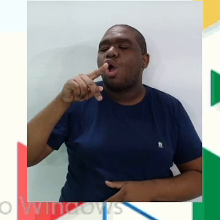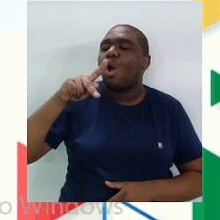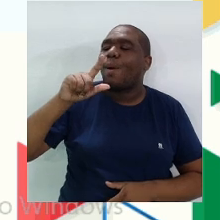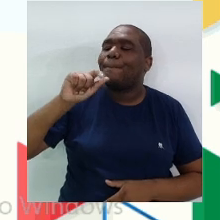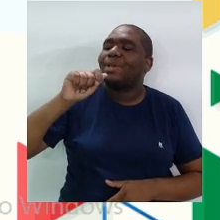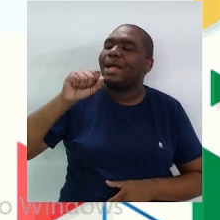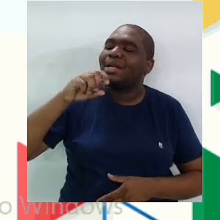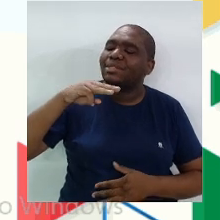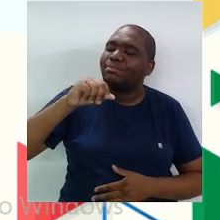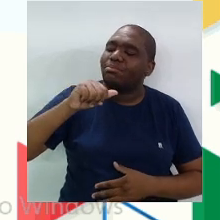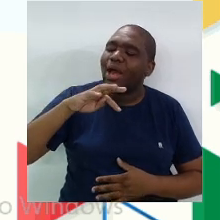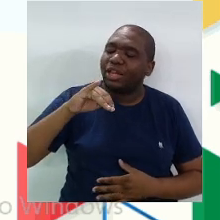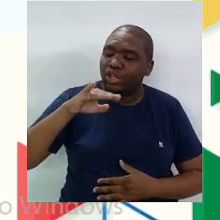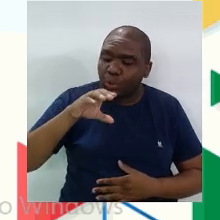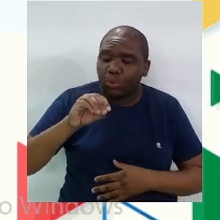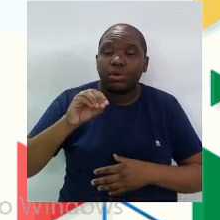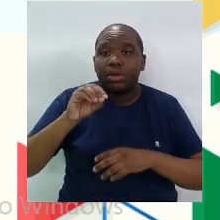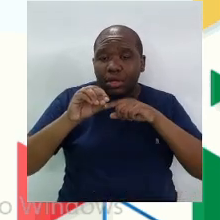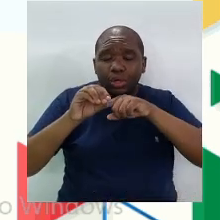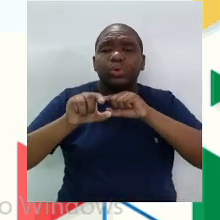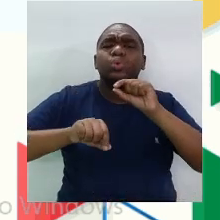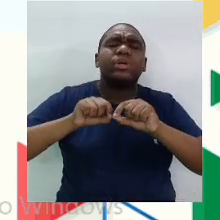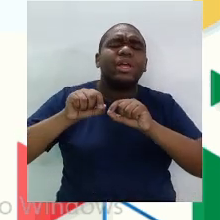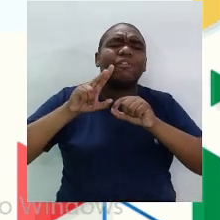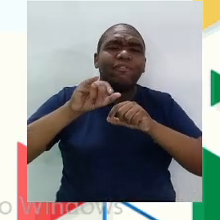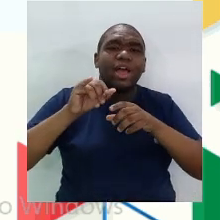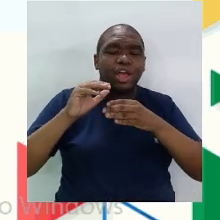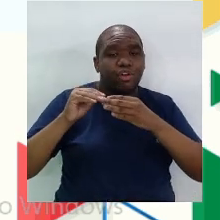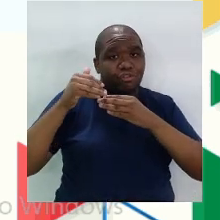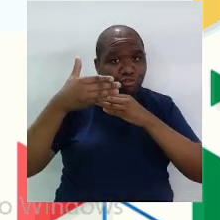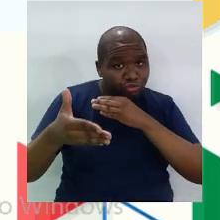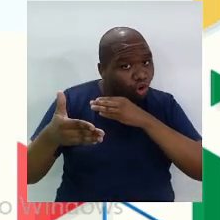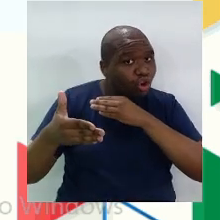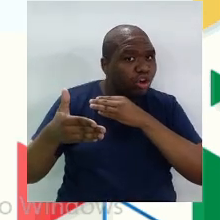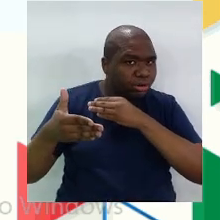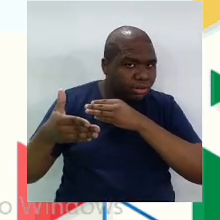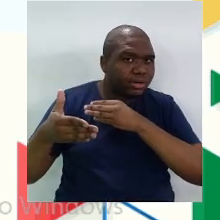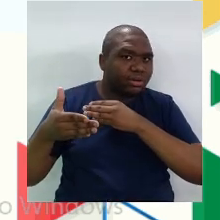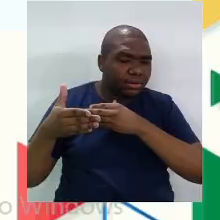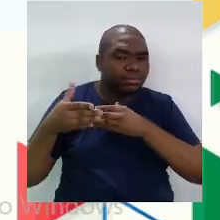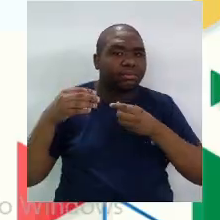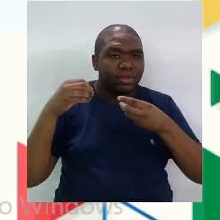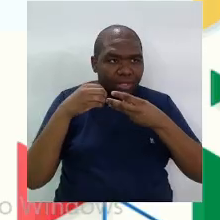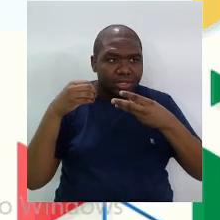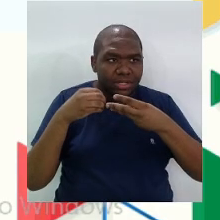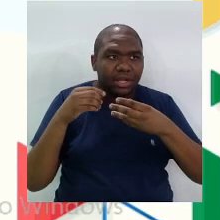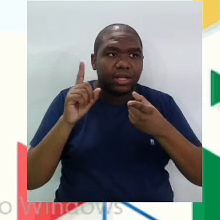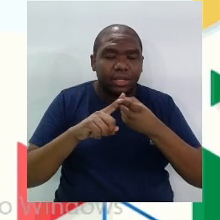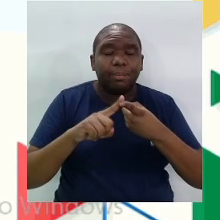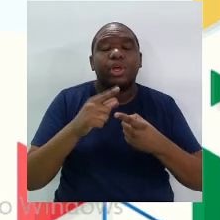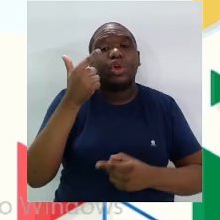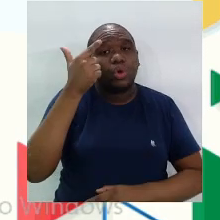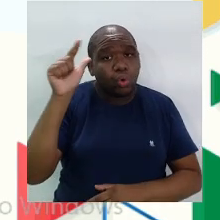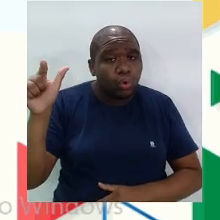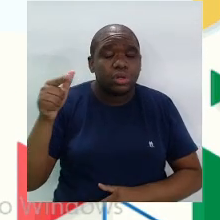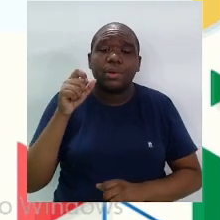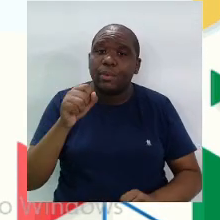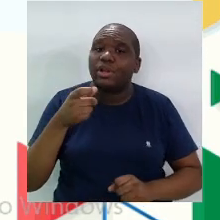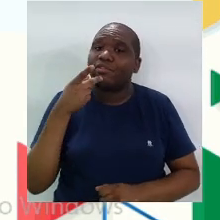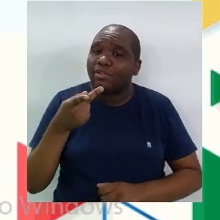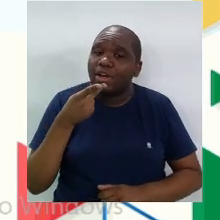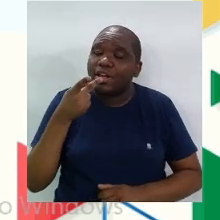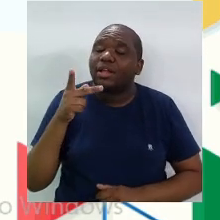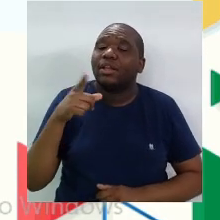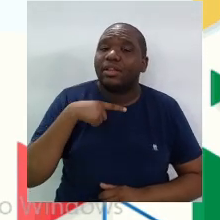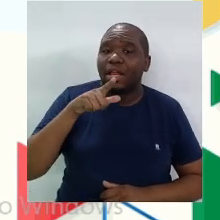para serem transportadas aí para fora da célula. Outra organela também que a gente pode falar é